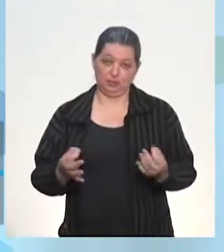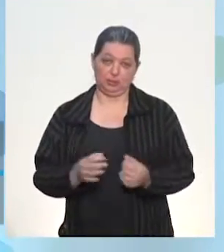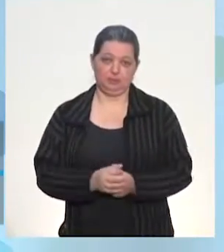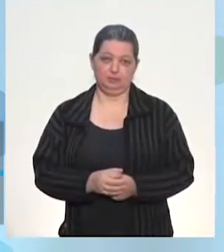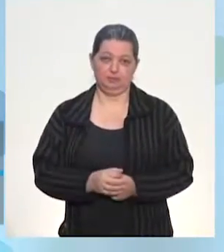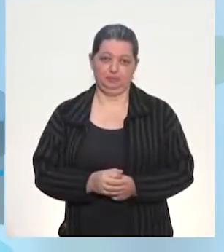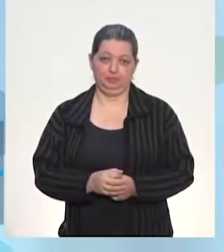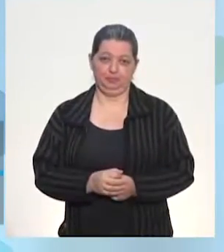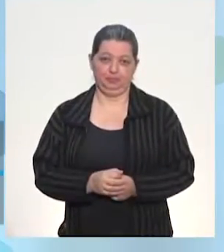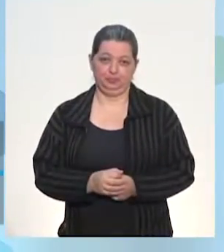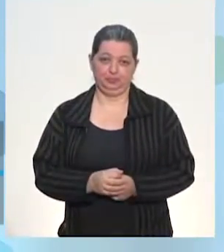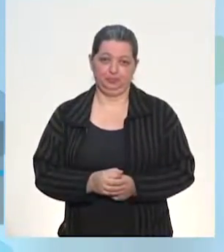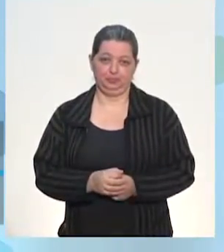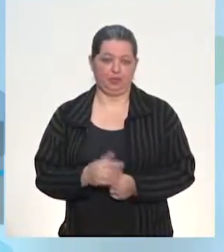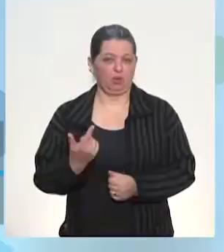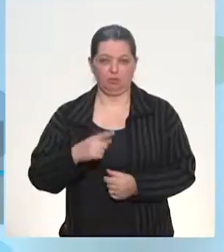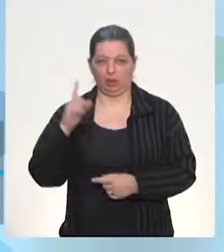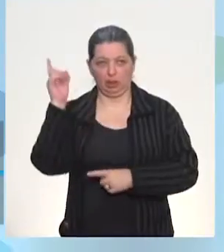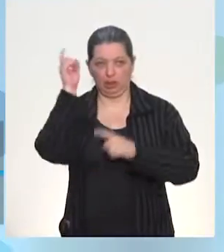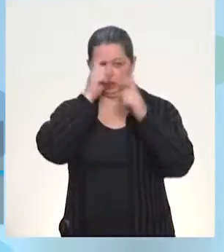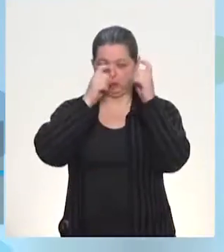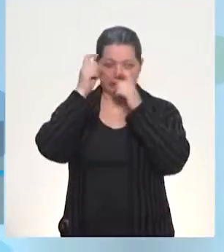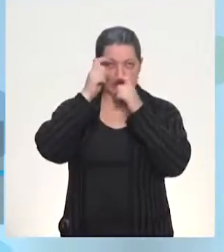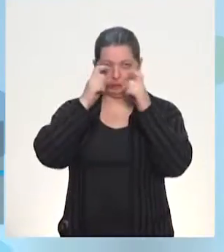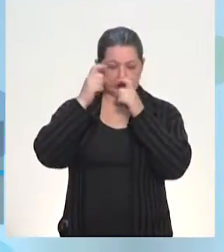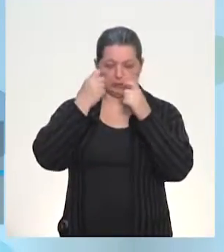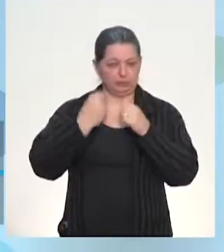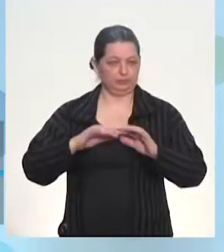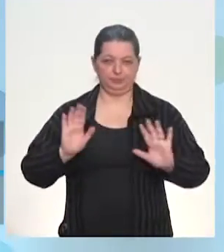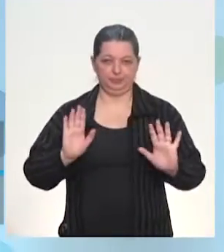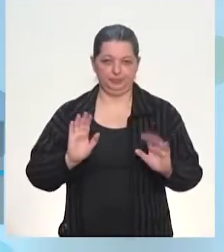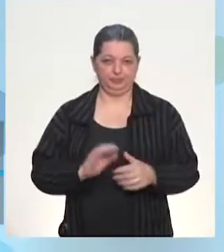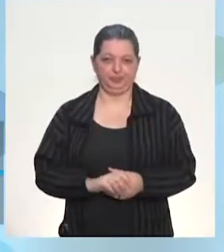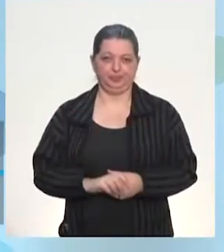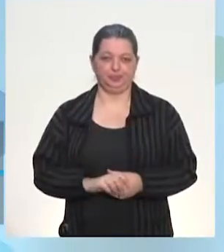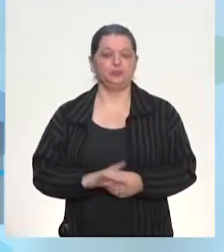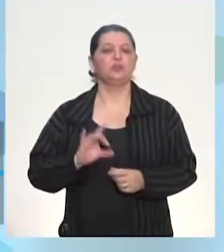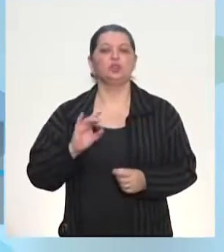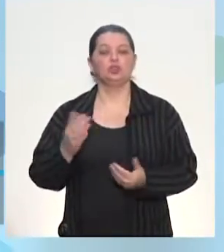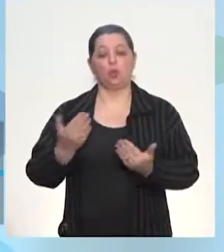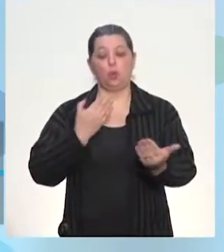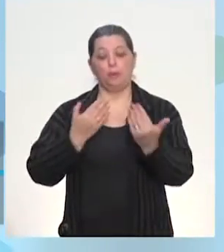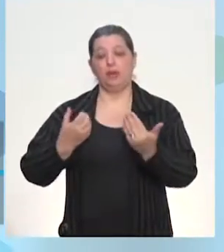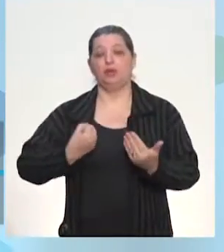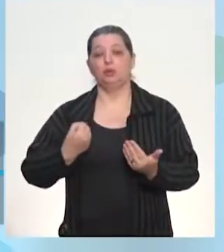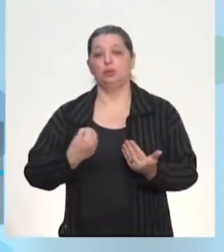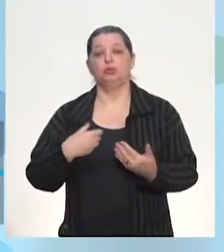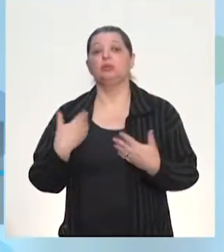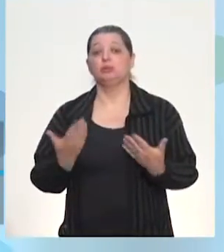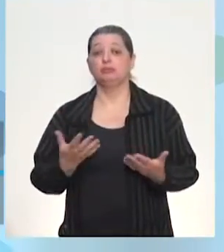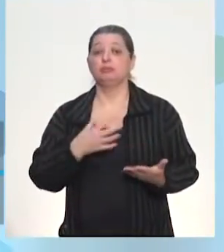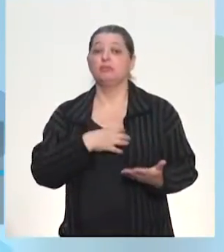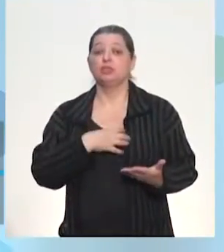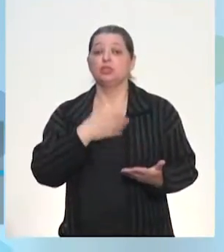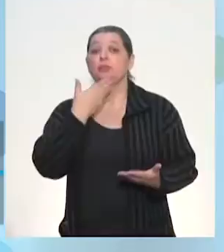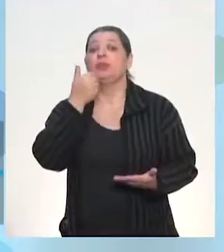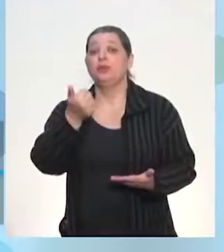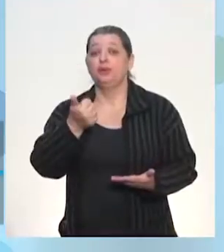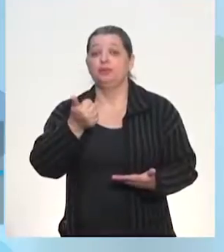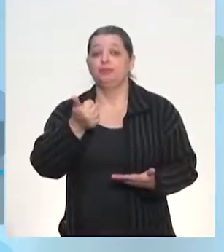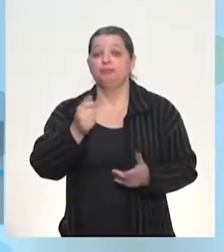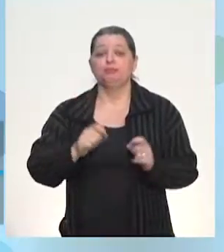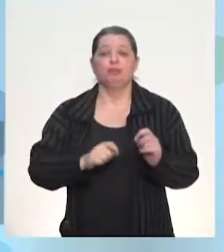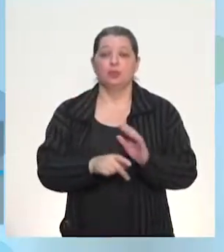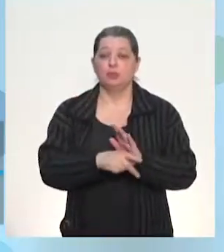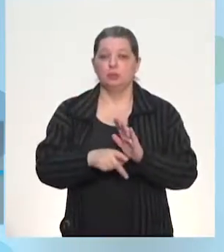é nenhum bicho de 7 cabeças aqui, a gente vai comparar números. E qual é o melhor jeito da gente comparar números, se não num quadro